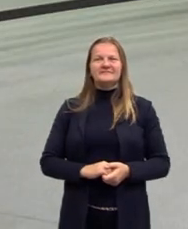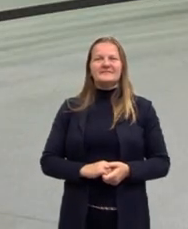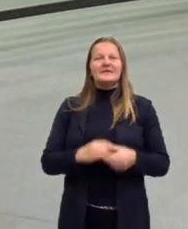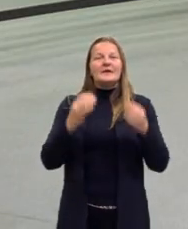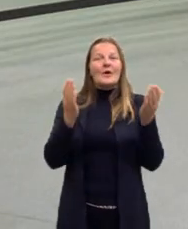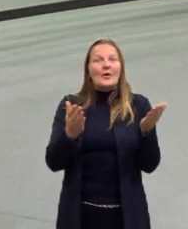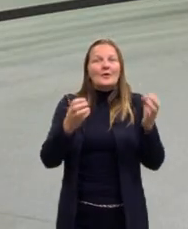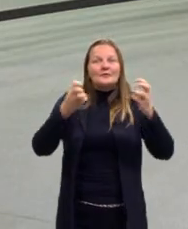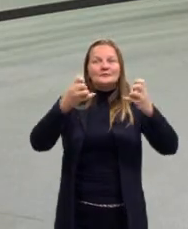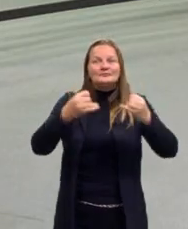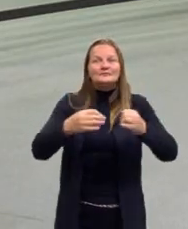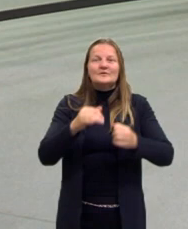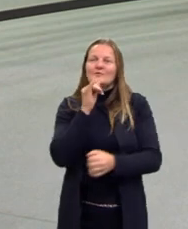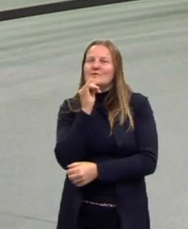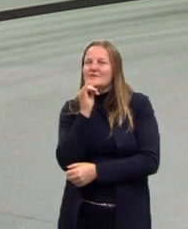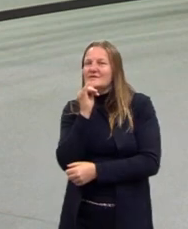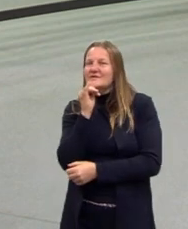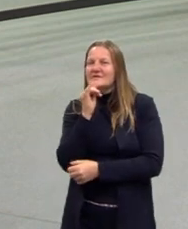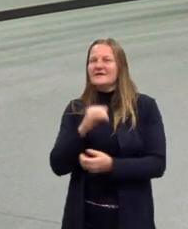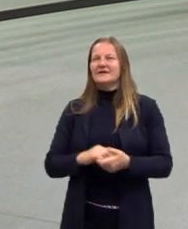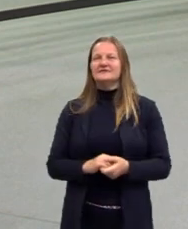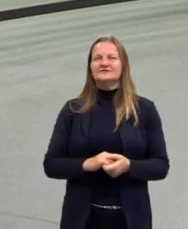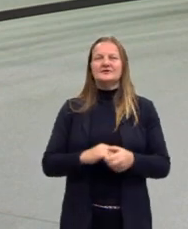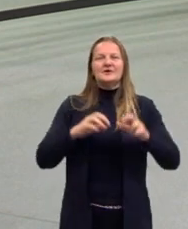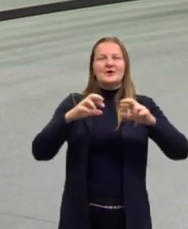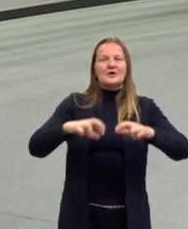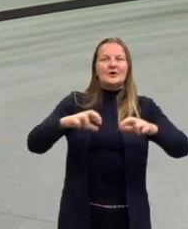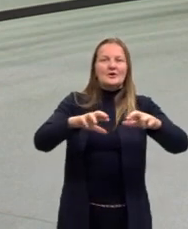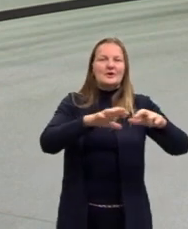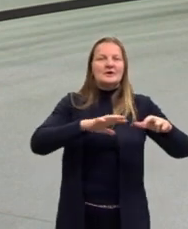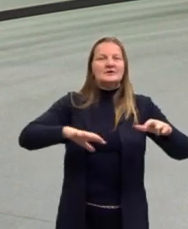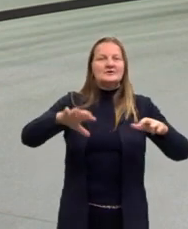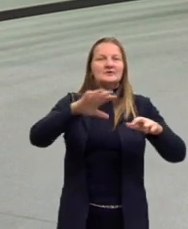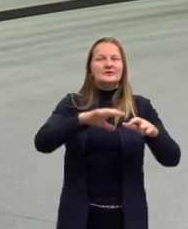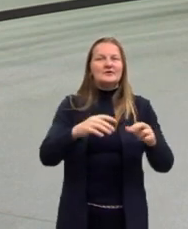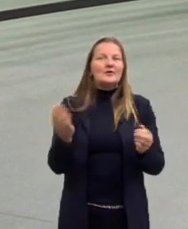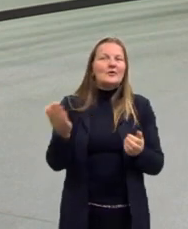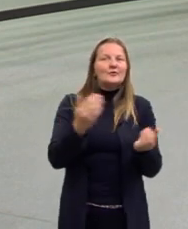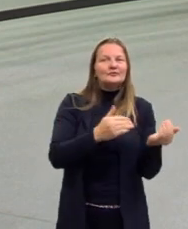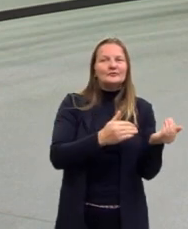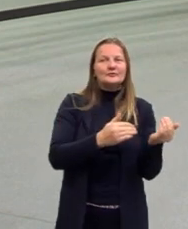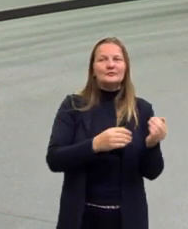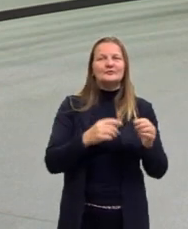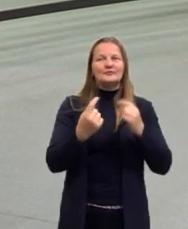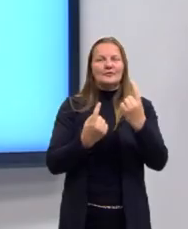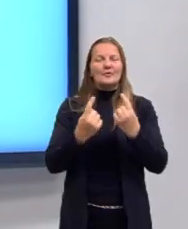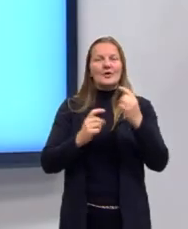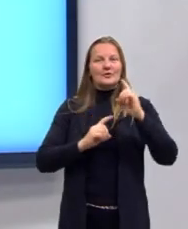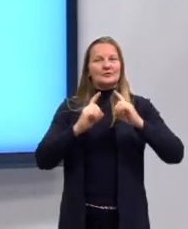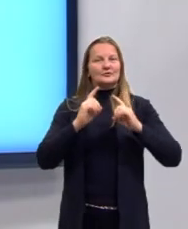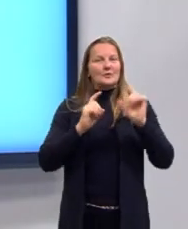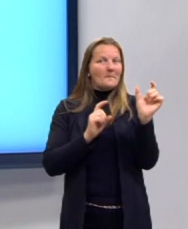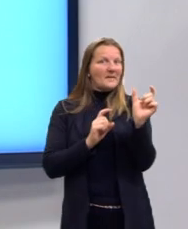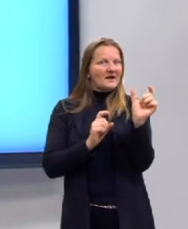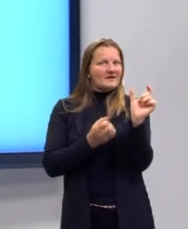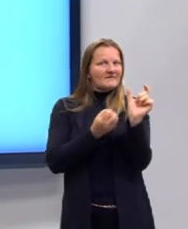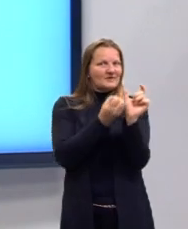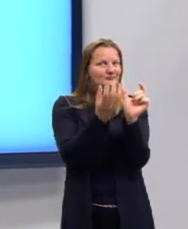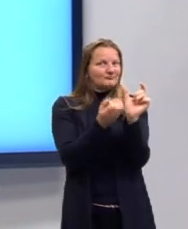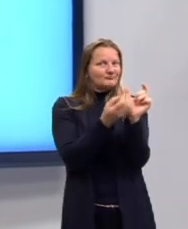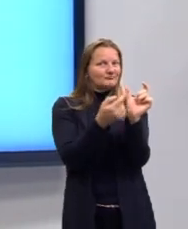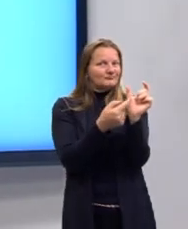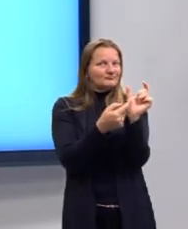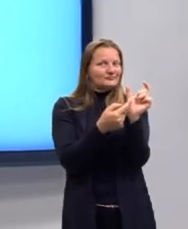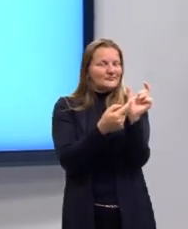que eu vou te fazer um teste sobre alguns regionalismos tá eu trouxe algumas expressões que a gente pode